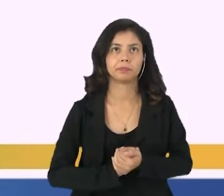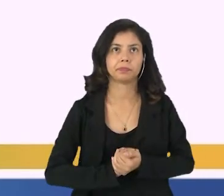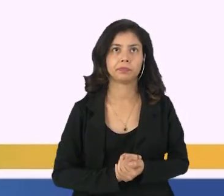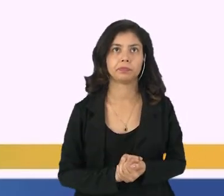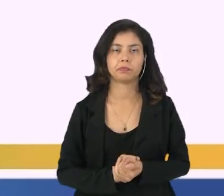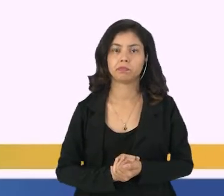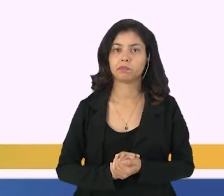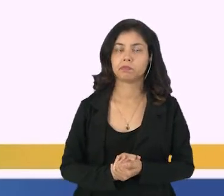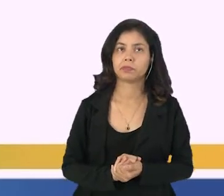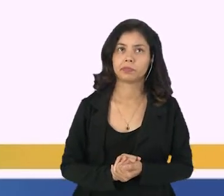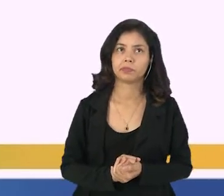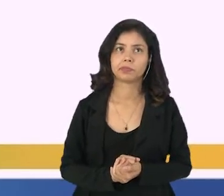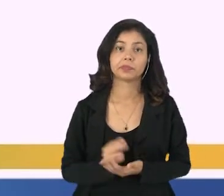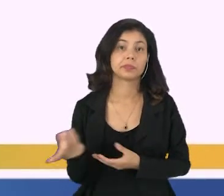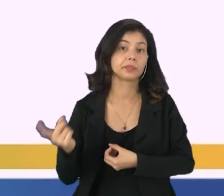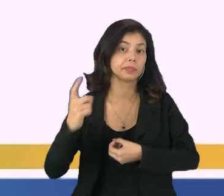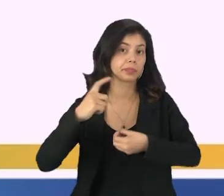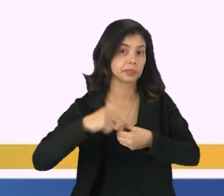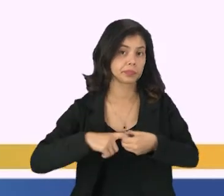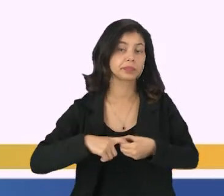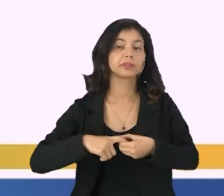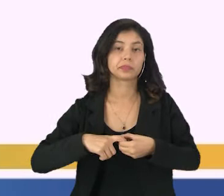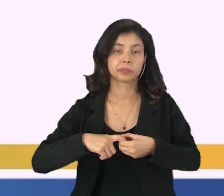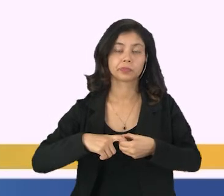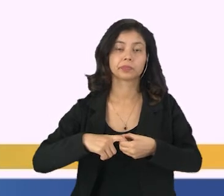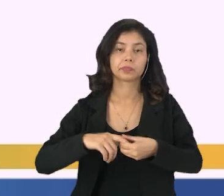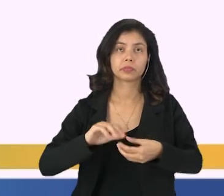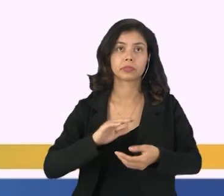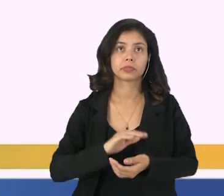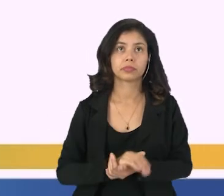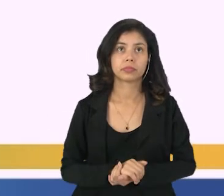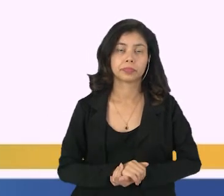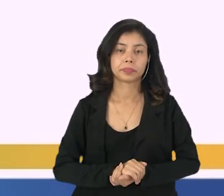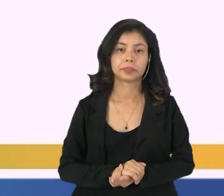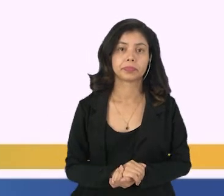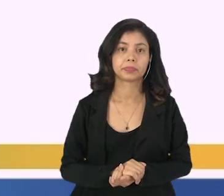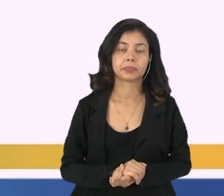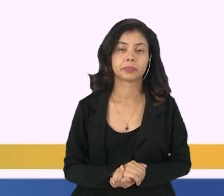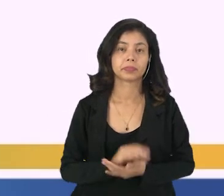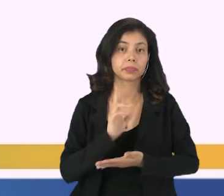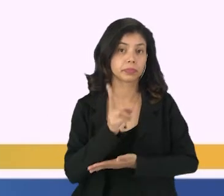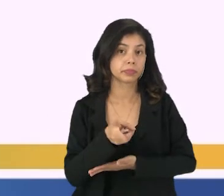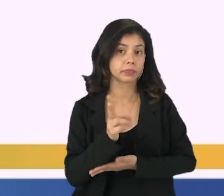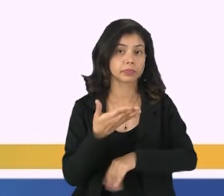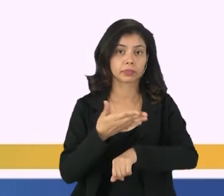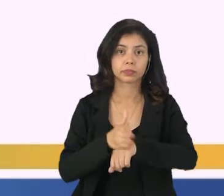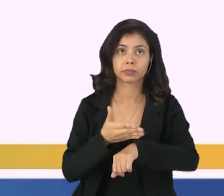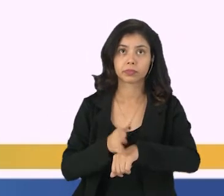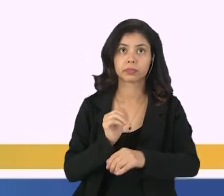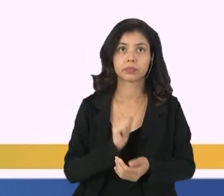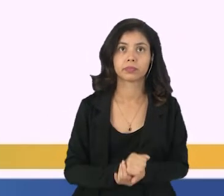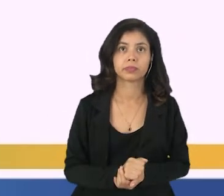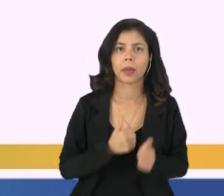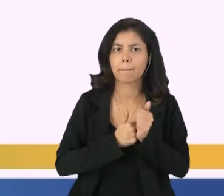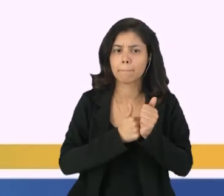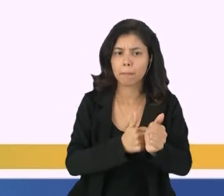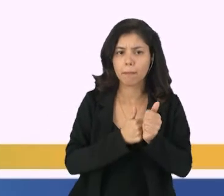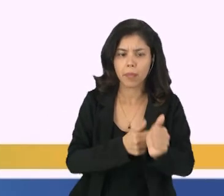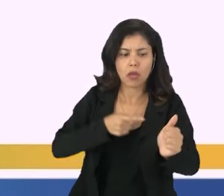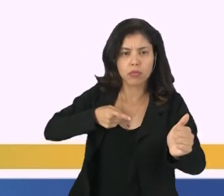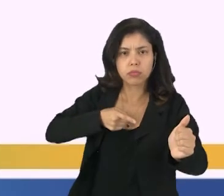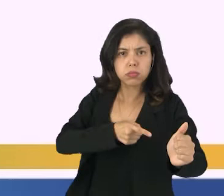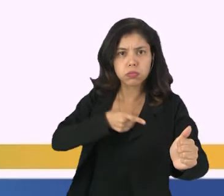Brasil, né? Essa inquisição que se vem, né? E aqui essa inquisição, ela vem mesmo nessa prática mesmo de